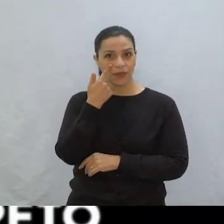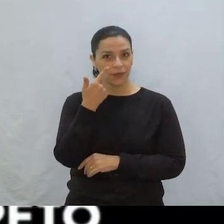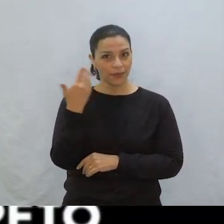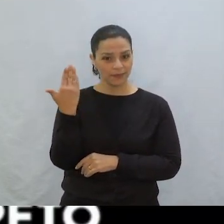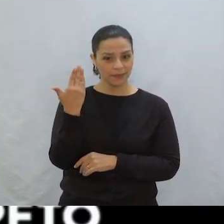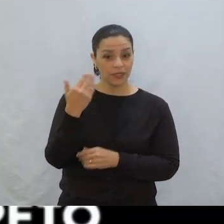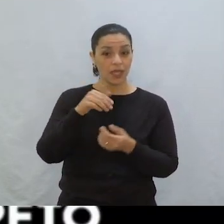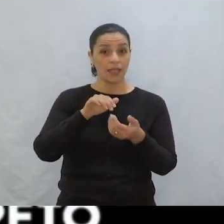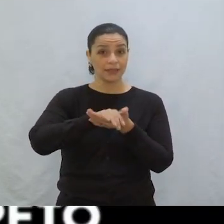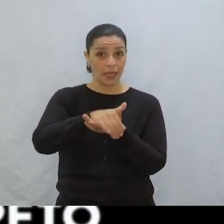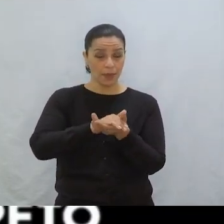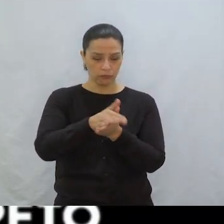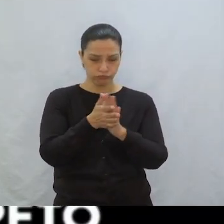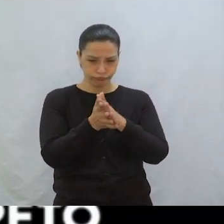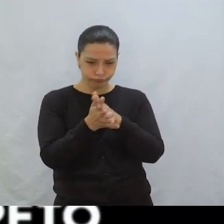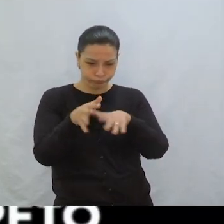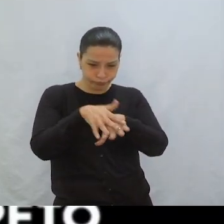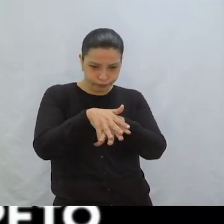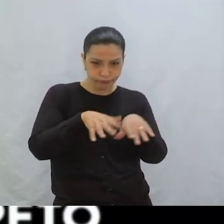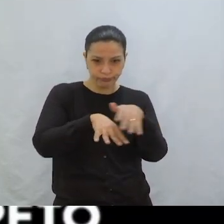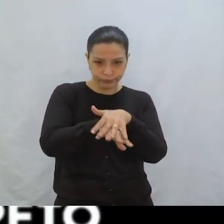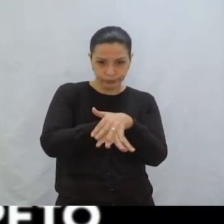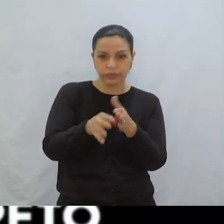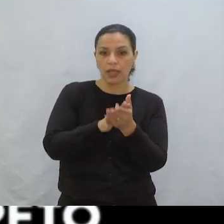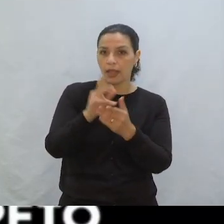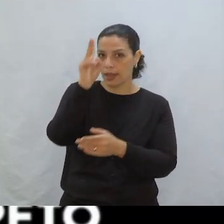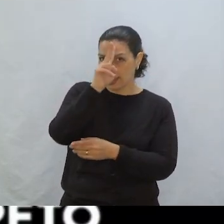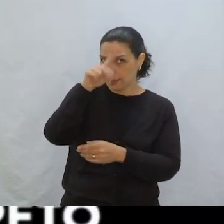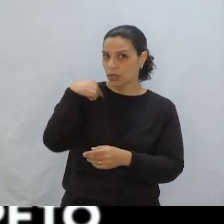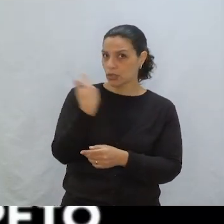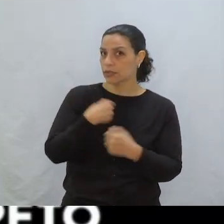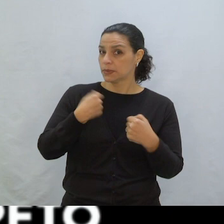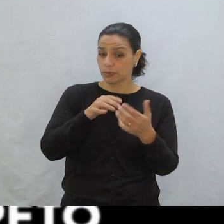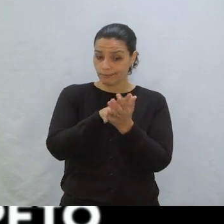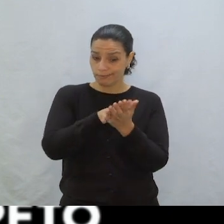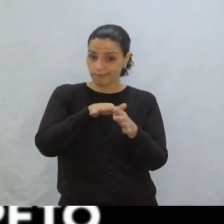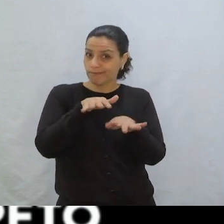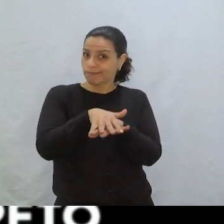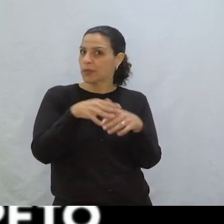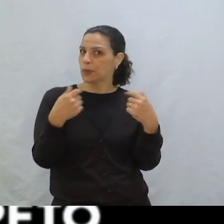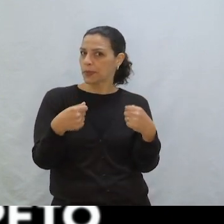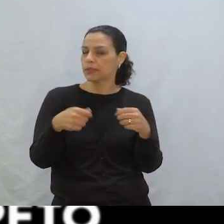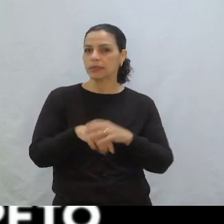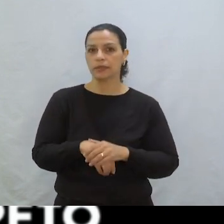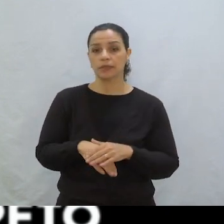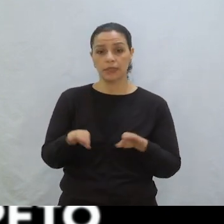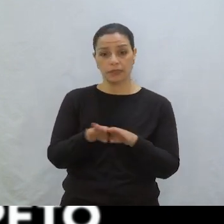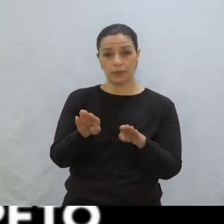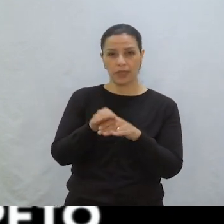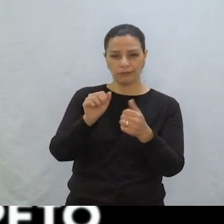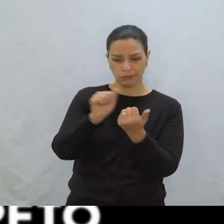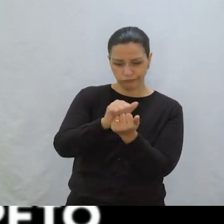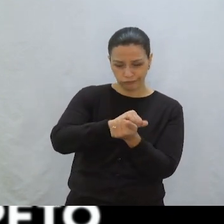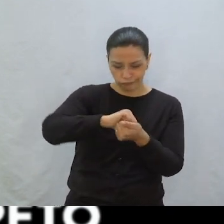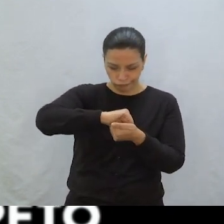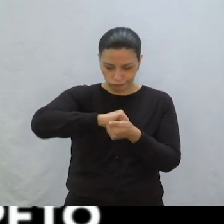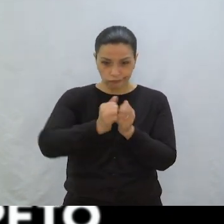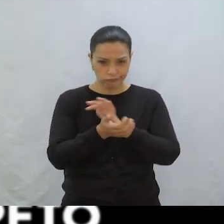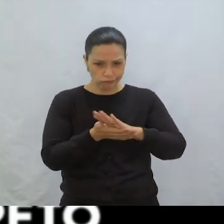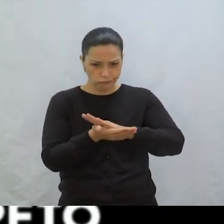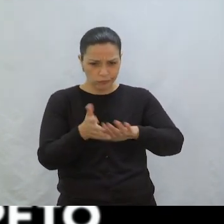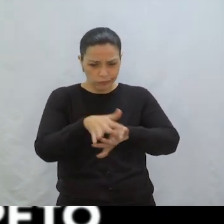ver que recado é esse? Ah, a Lia está nos lembrando da lavagem das mãos, esfregar bem